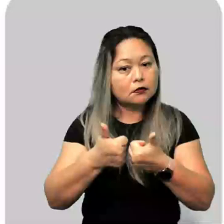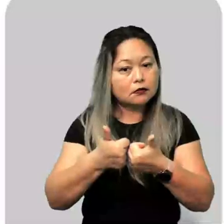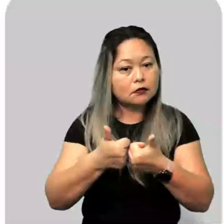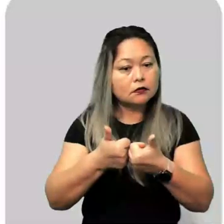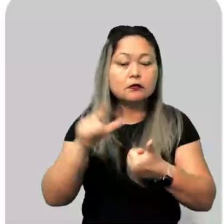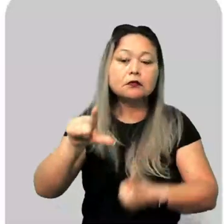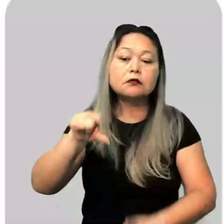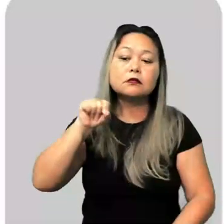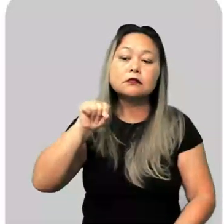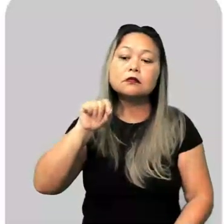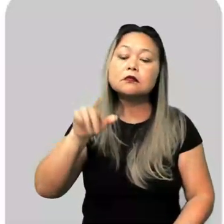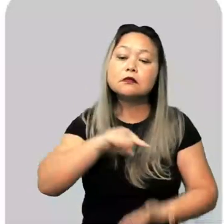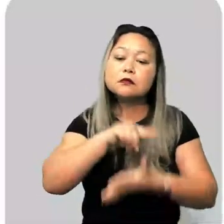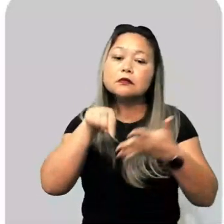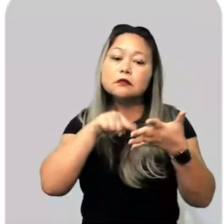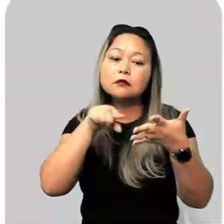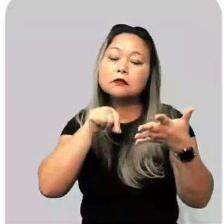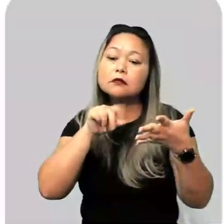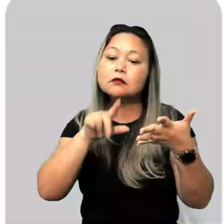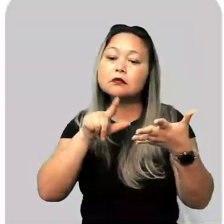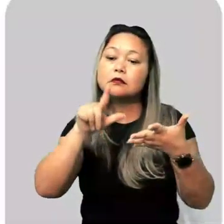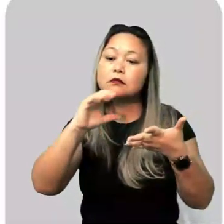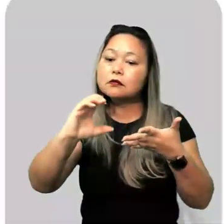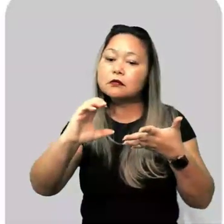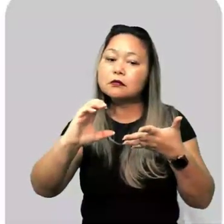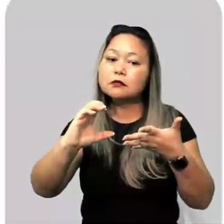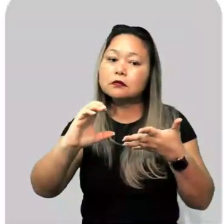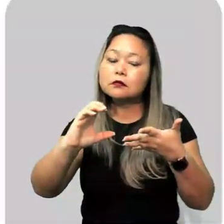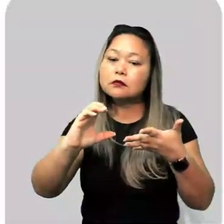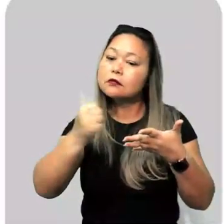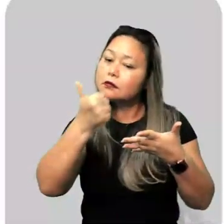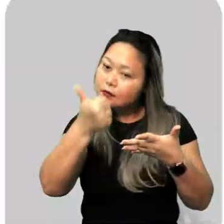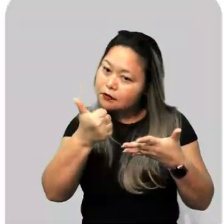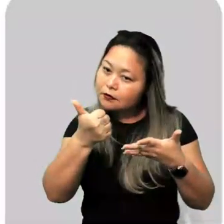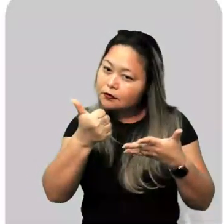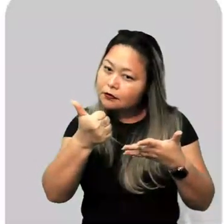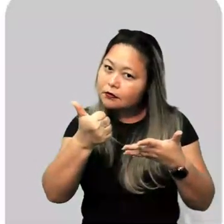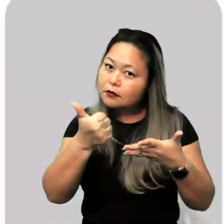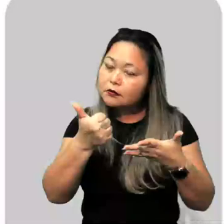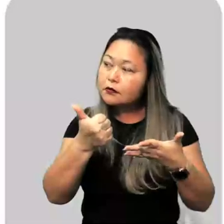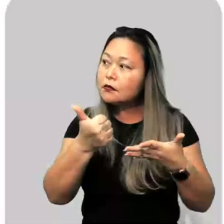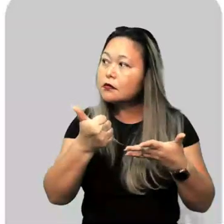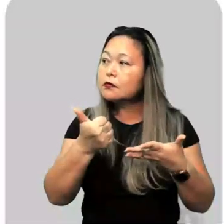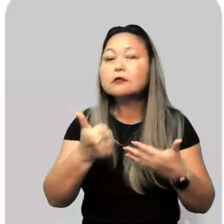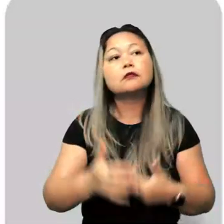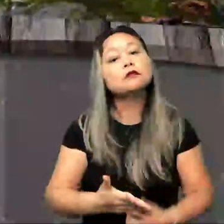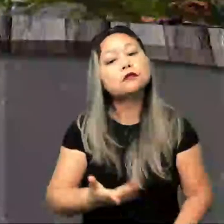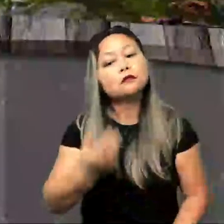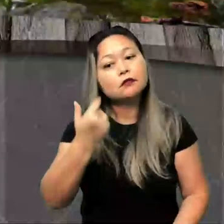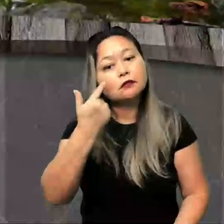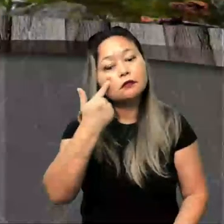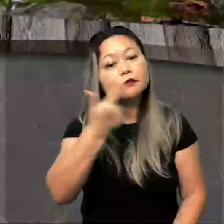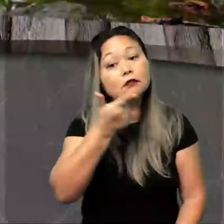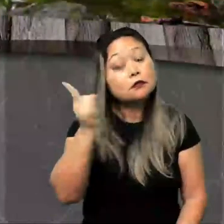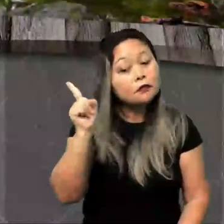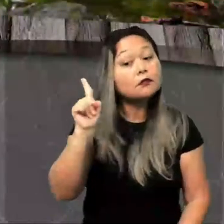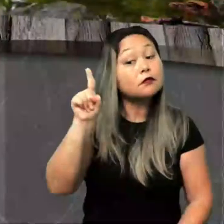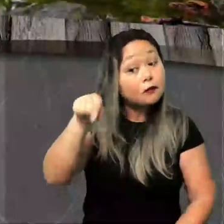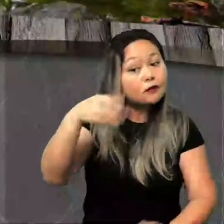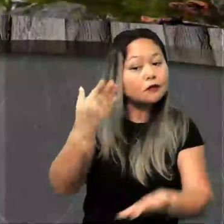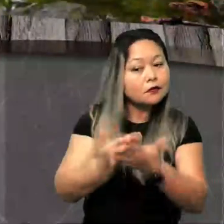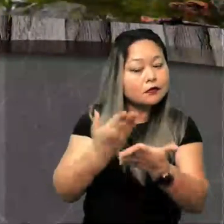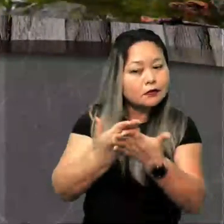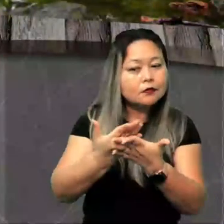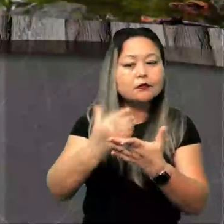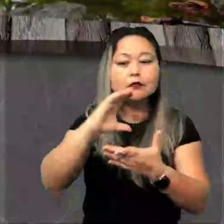a única opção que nos resta aí, qual é a letra C? Tá bom, gente? Olha aqui pra mim. Então, essa foi a nossa